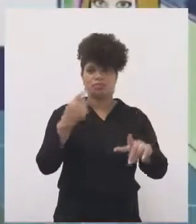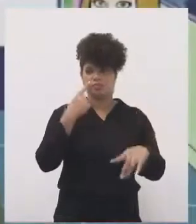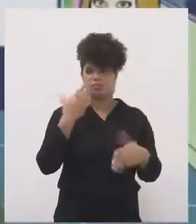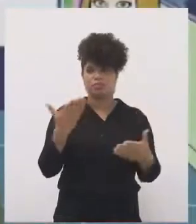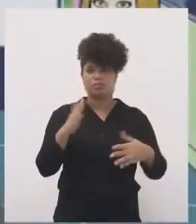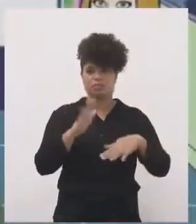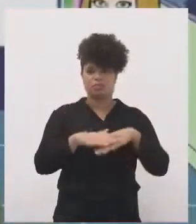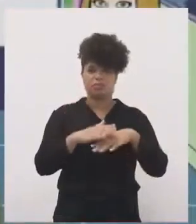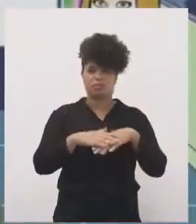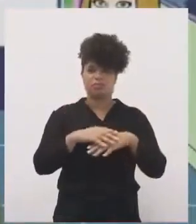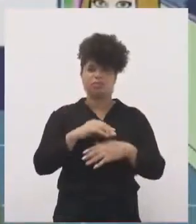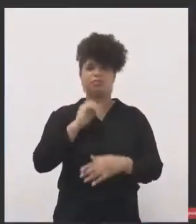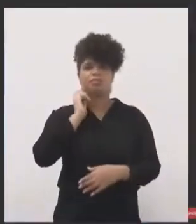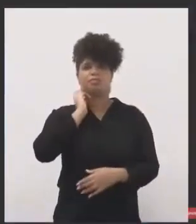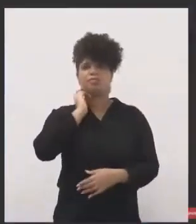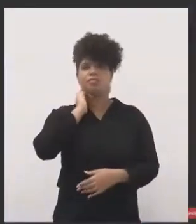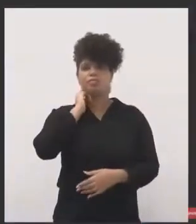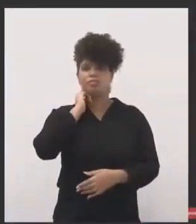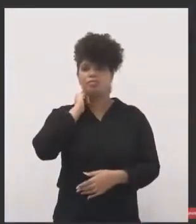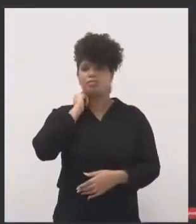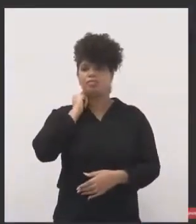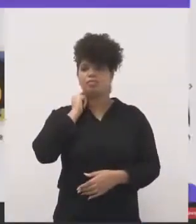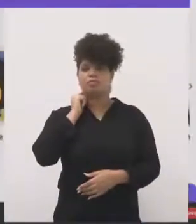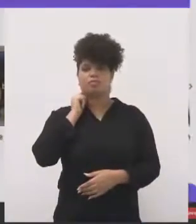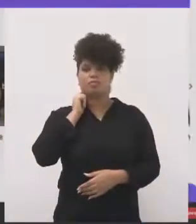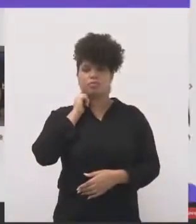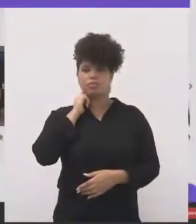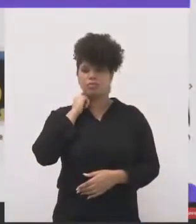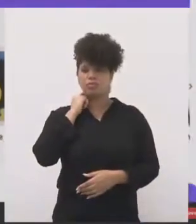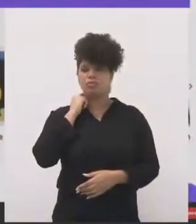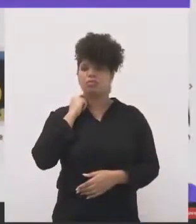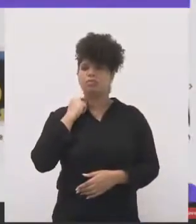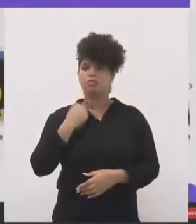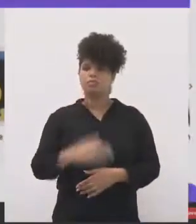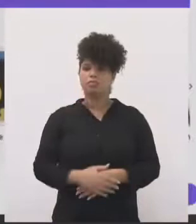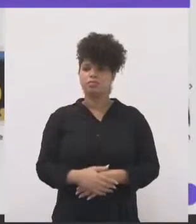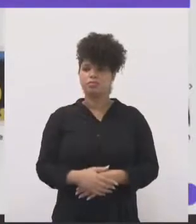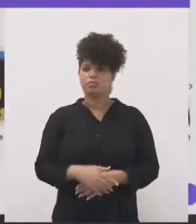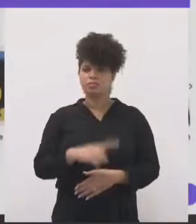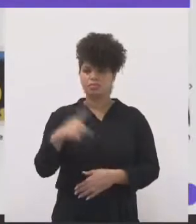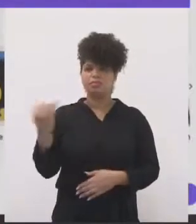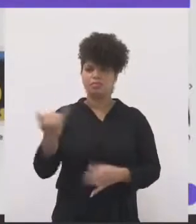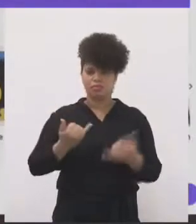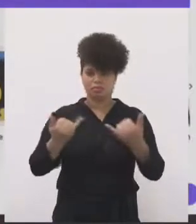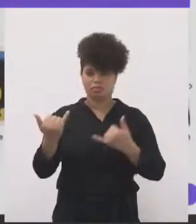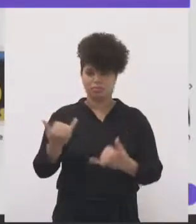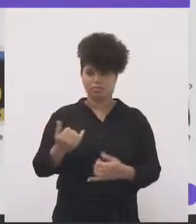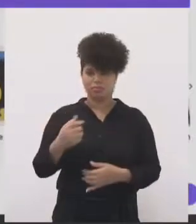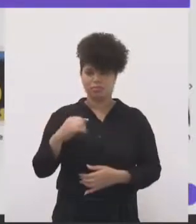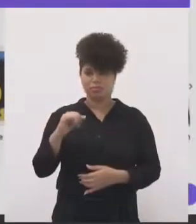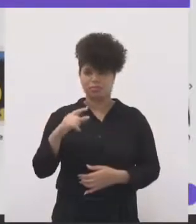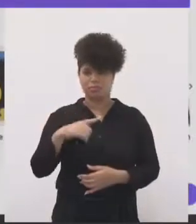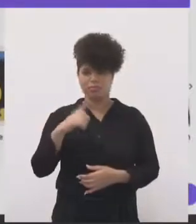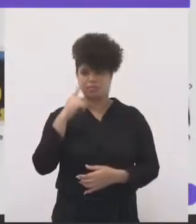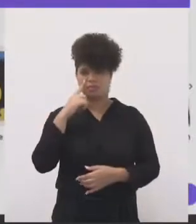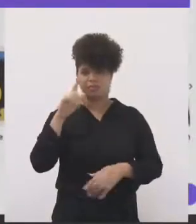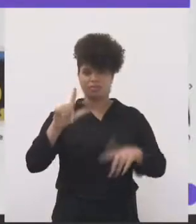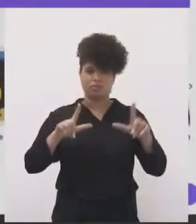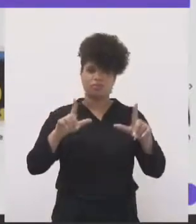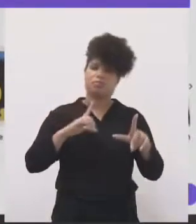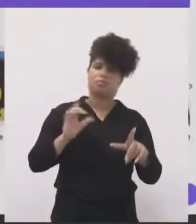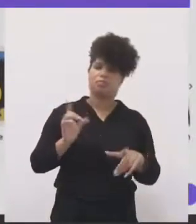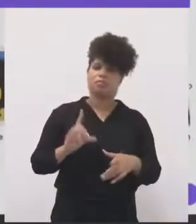prática. Aqui está. Se vocês puderem, por favor, me sinalizar quando vocês estiverem vendo a tela, por favor.